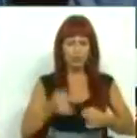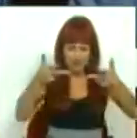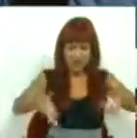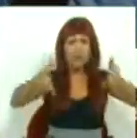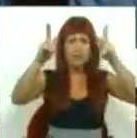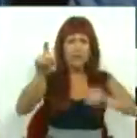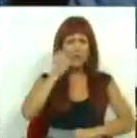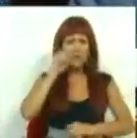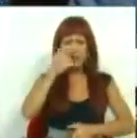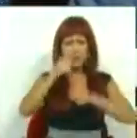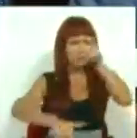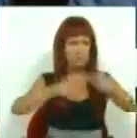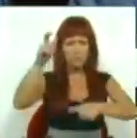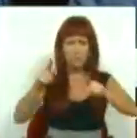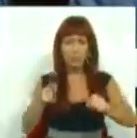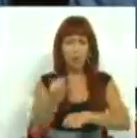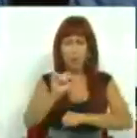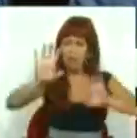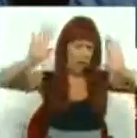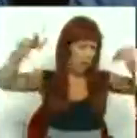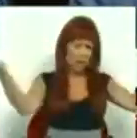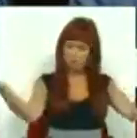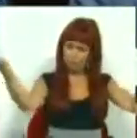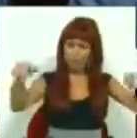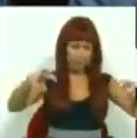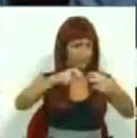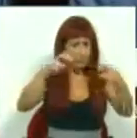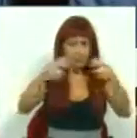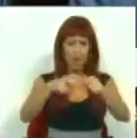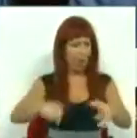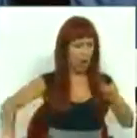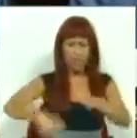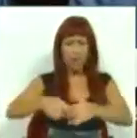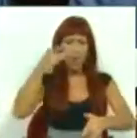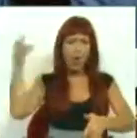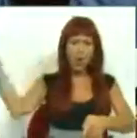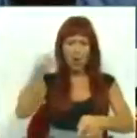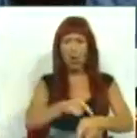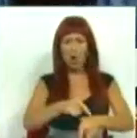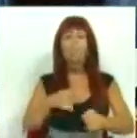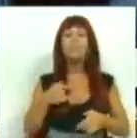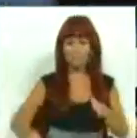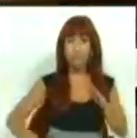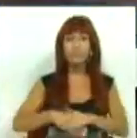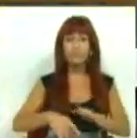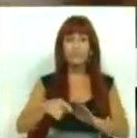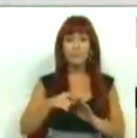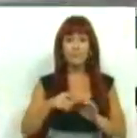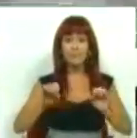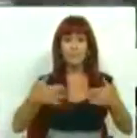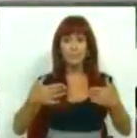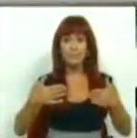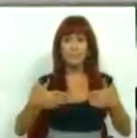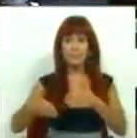a liberdade e segurança das populações contra qualquer agressão ou ameaça externa. Partindo do princípio